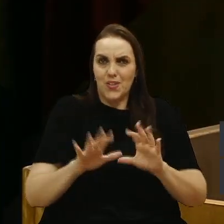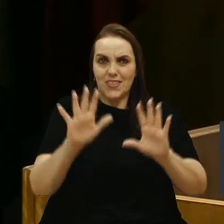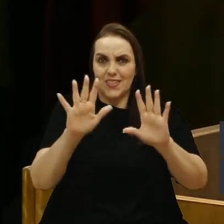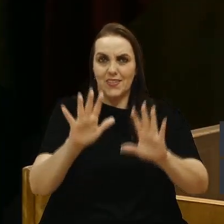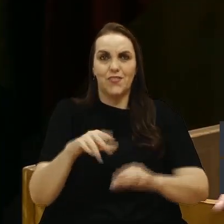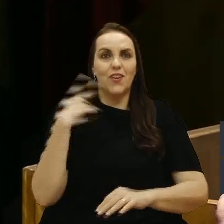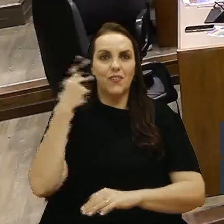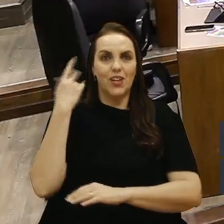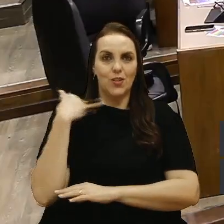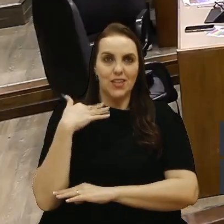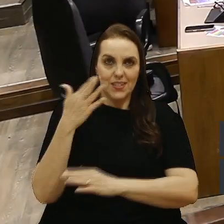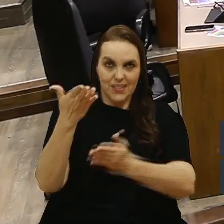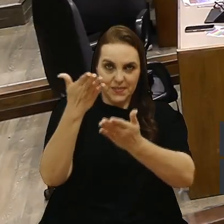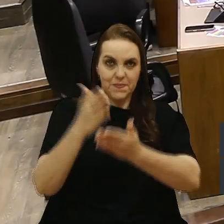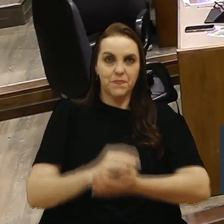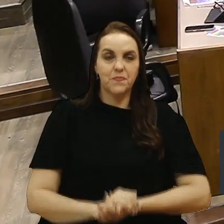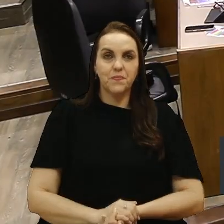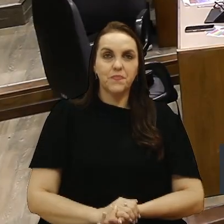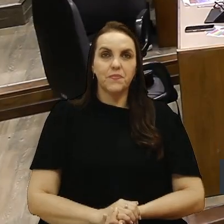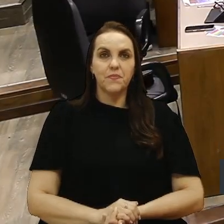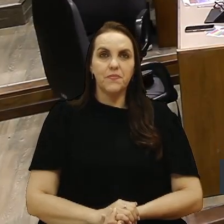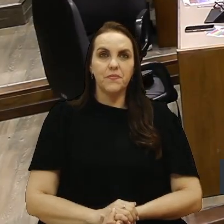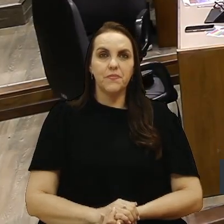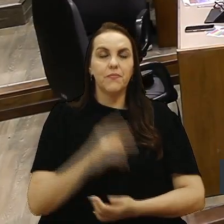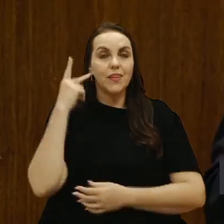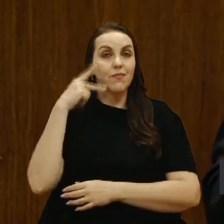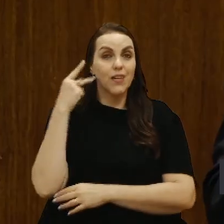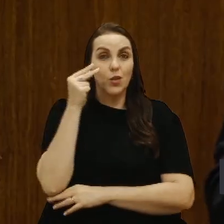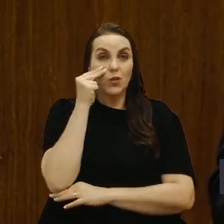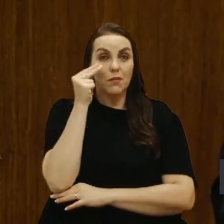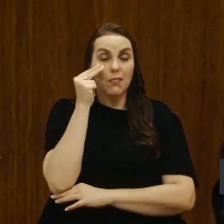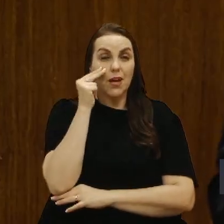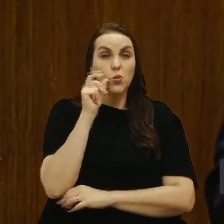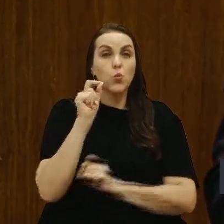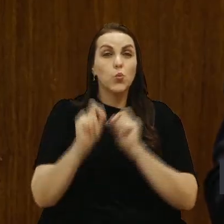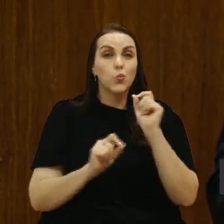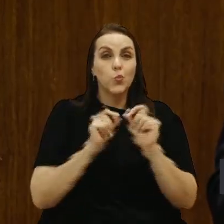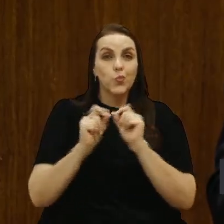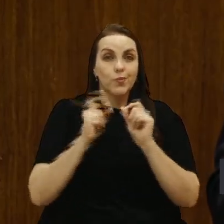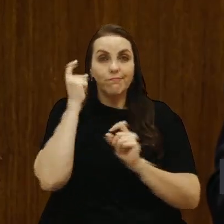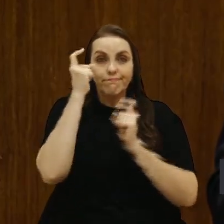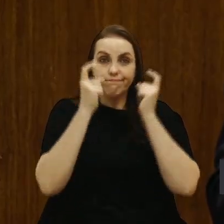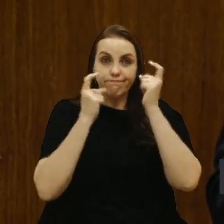Andressa. Vereador Libardi, o que nos preocupa de forma assim